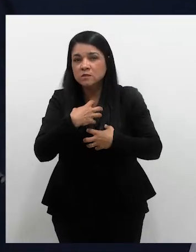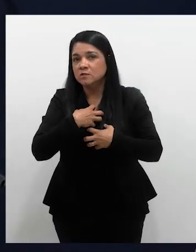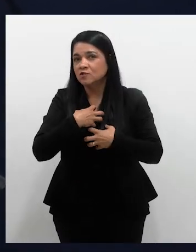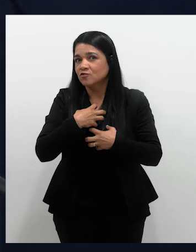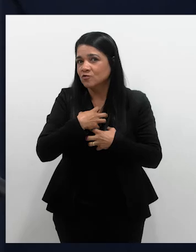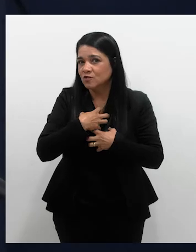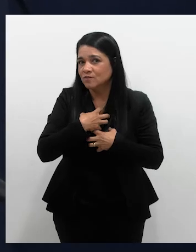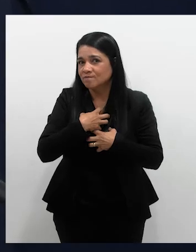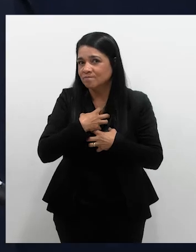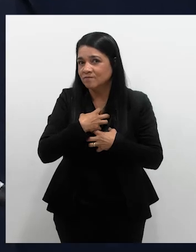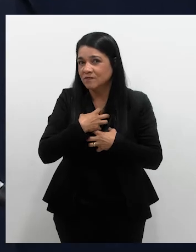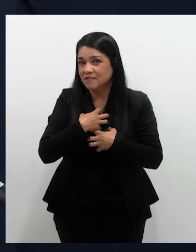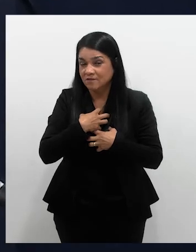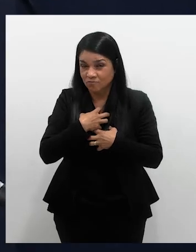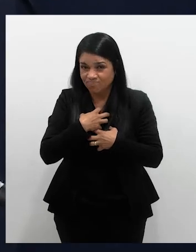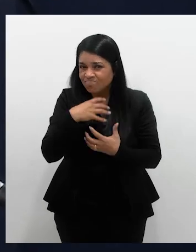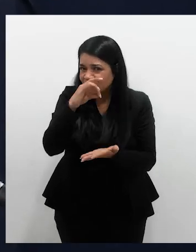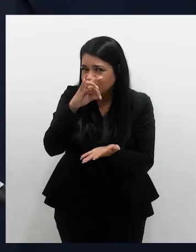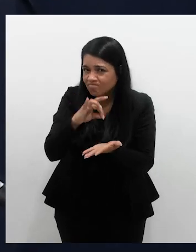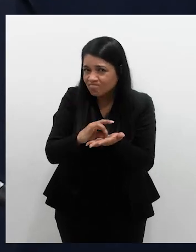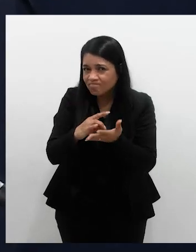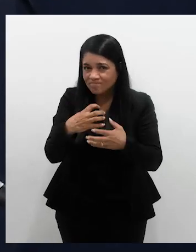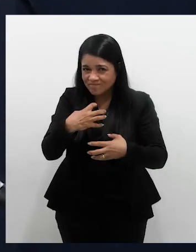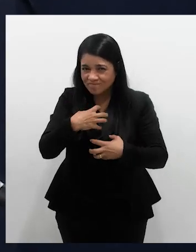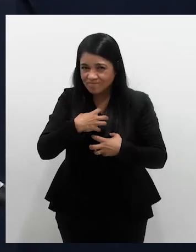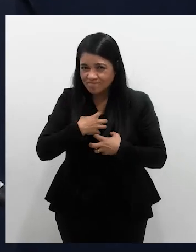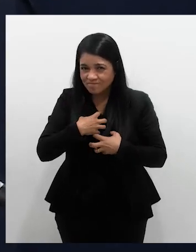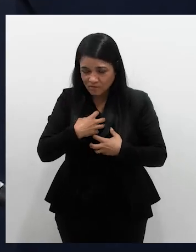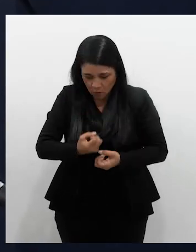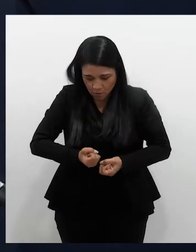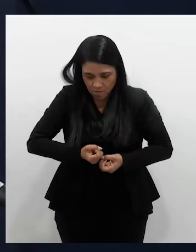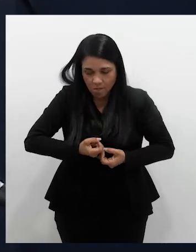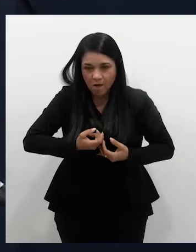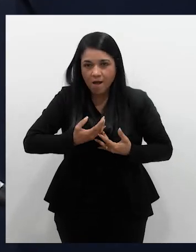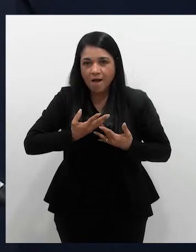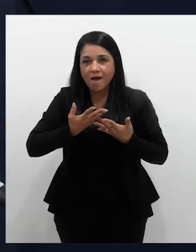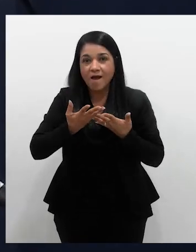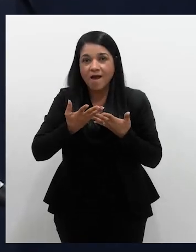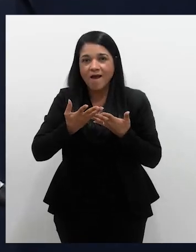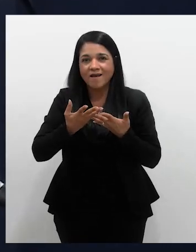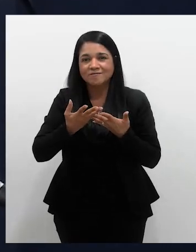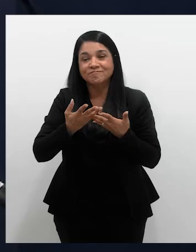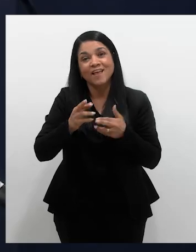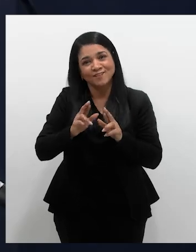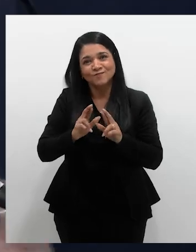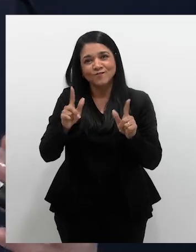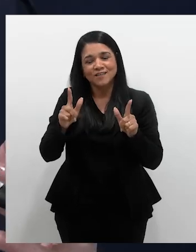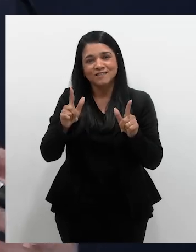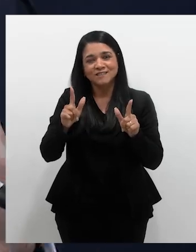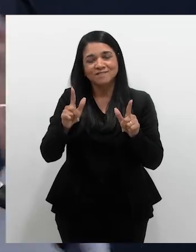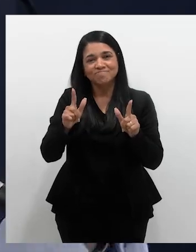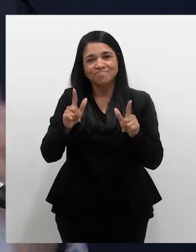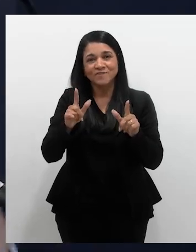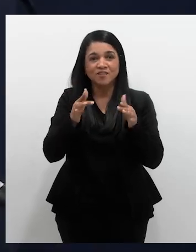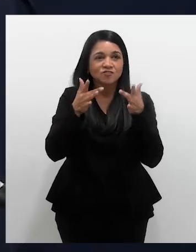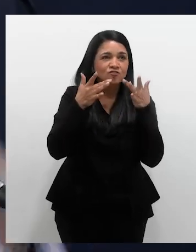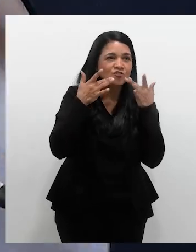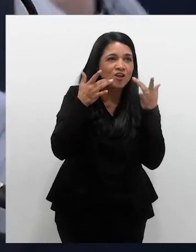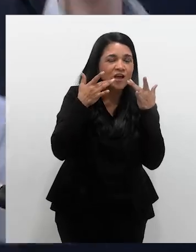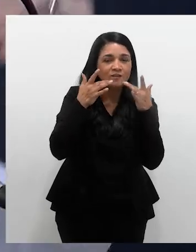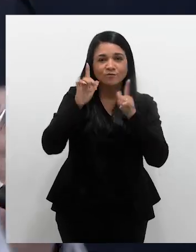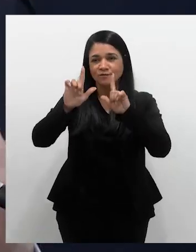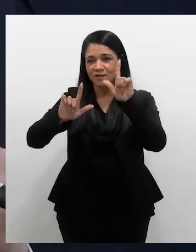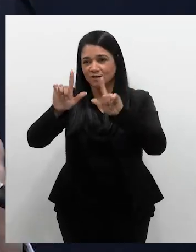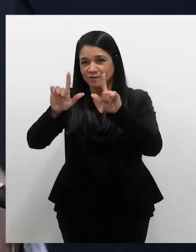tem que sentir. Quando você sente, ela vem. E assim é a diferença de projeções,